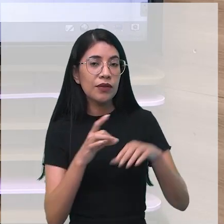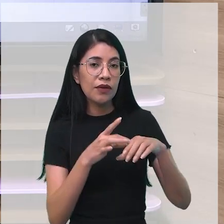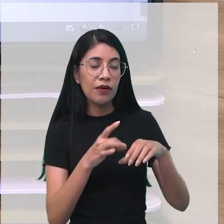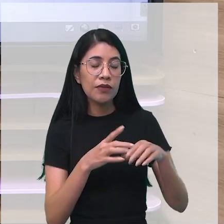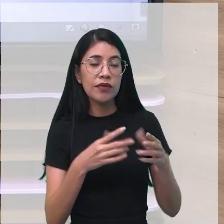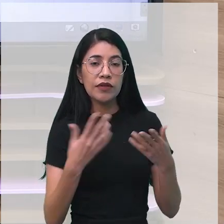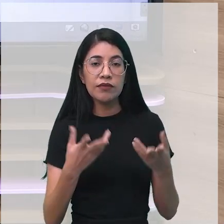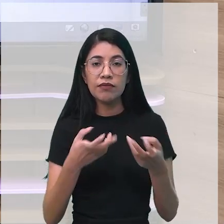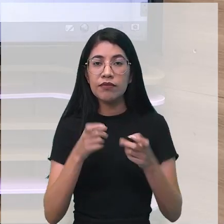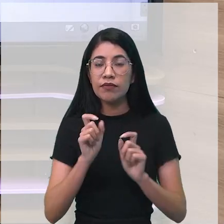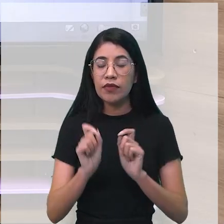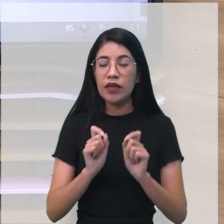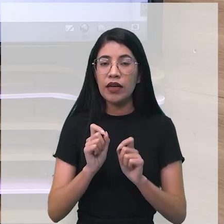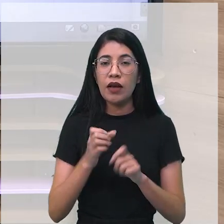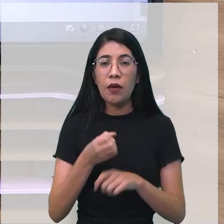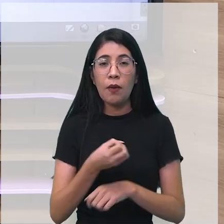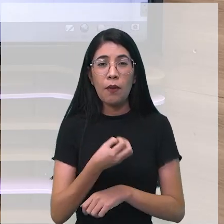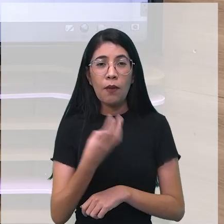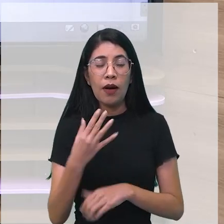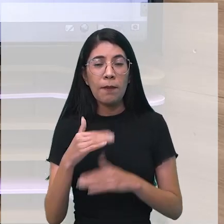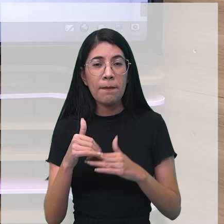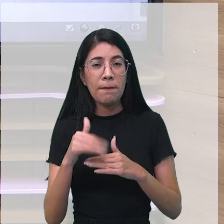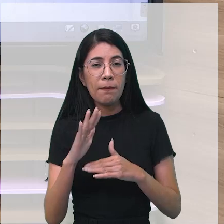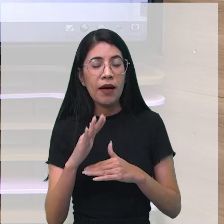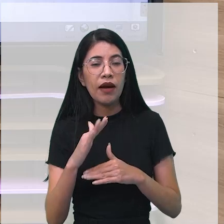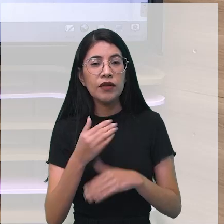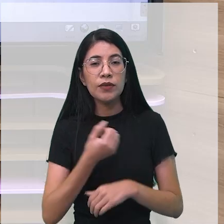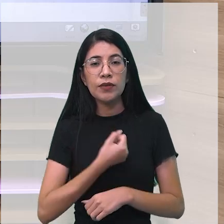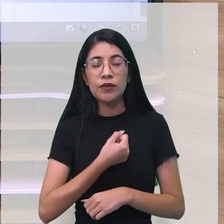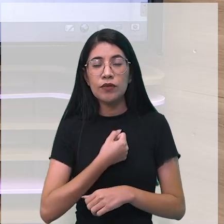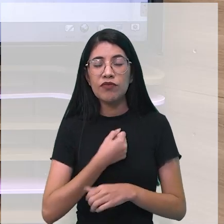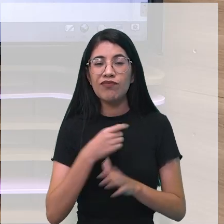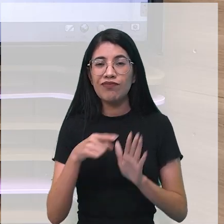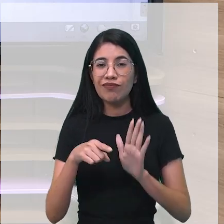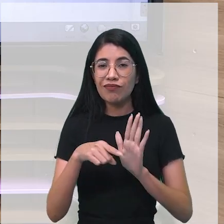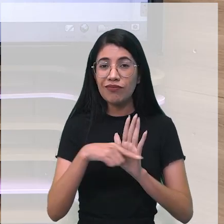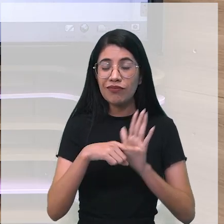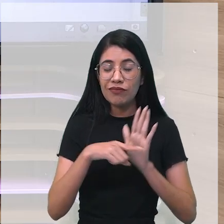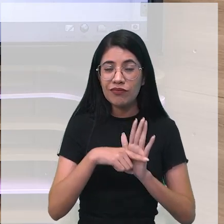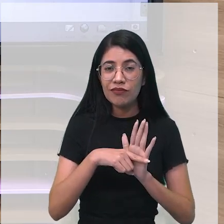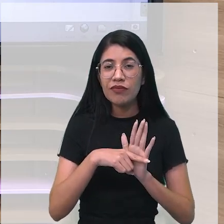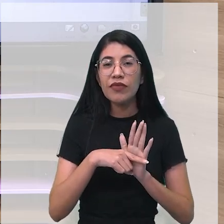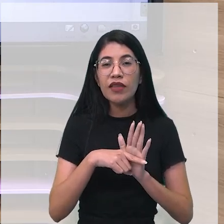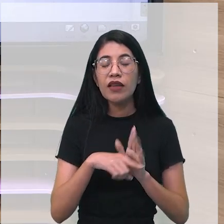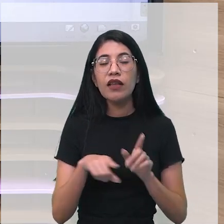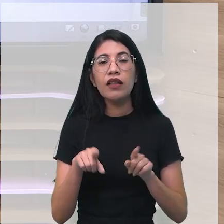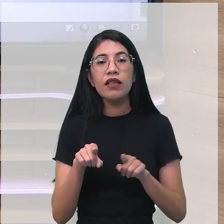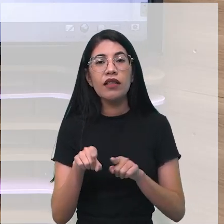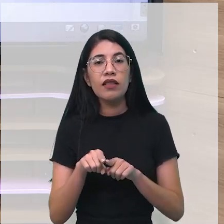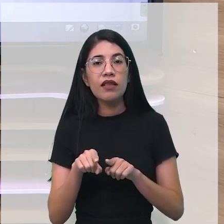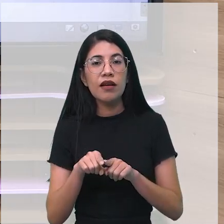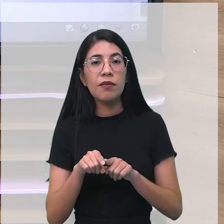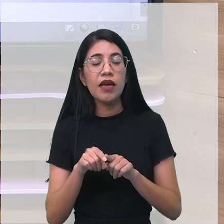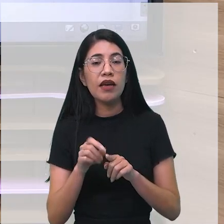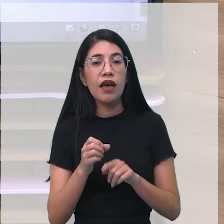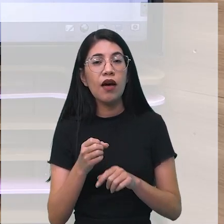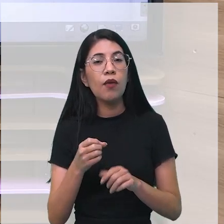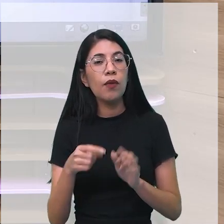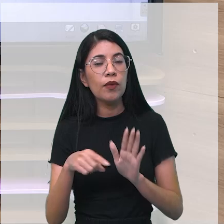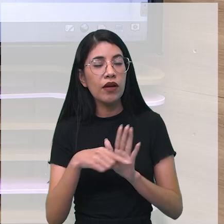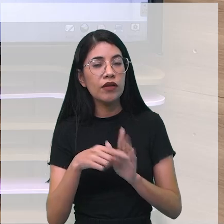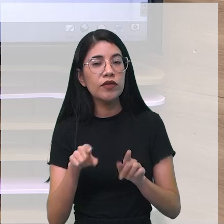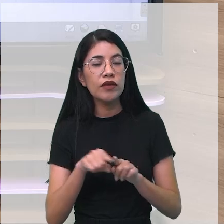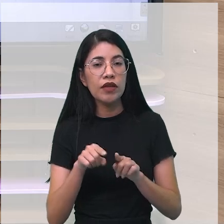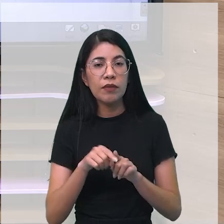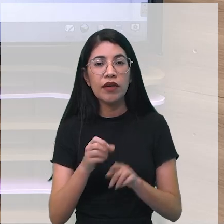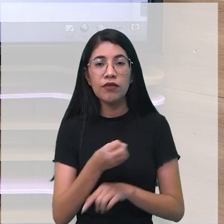já perceberam aí que quanto maior for o número negativo né Maior vai ser eh esse saldo negativo